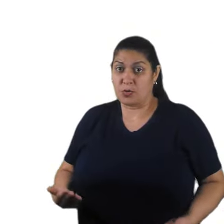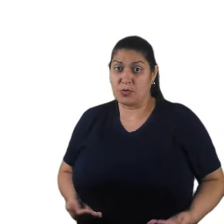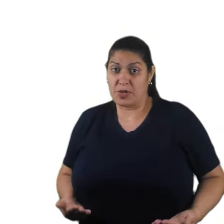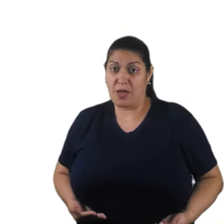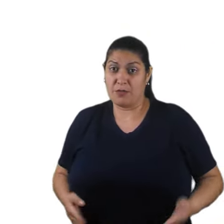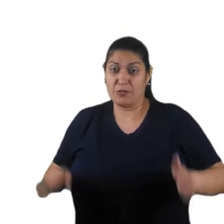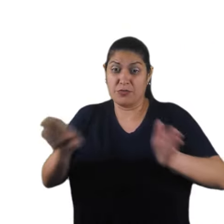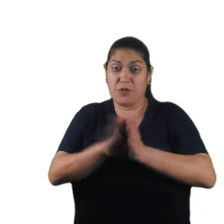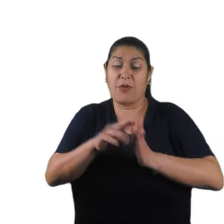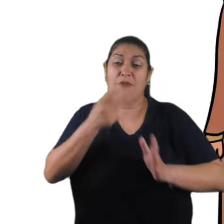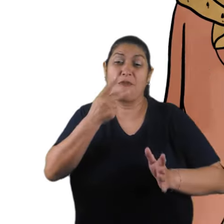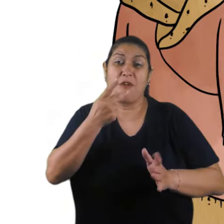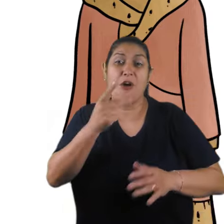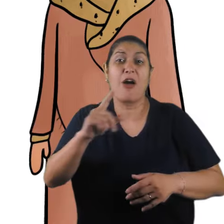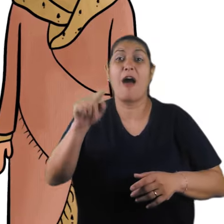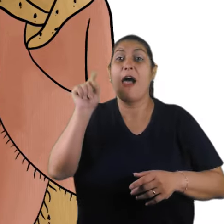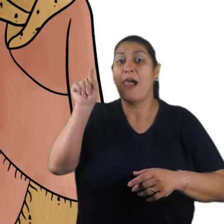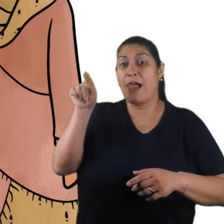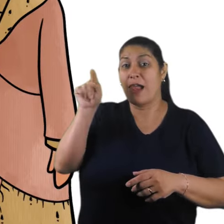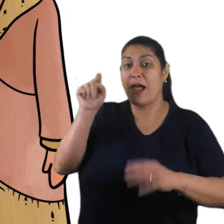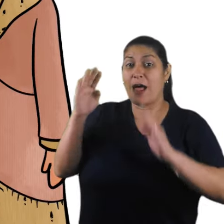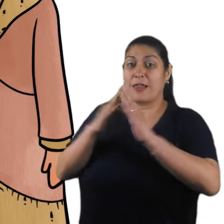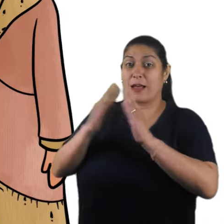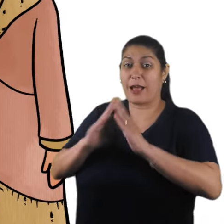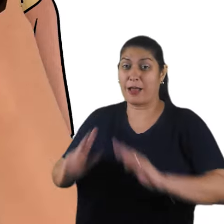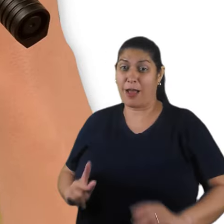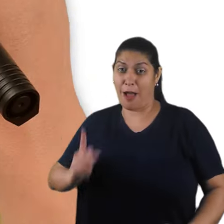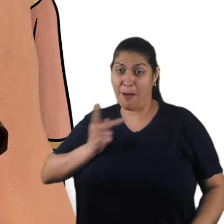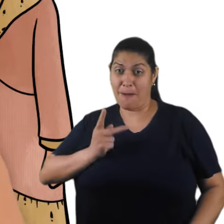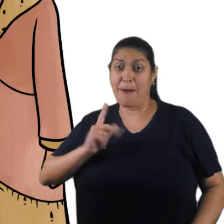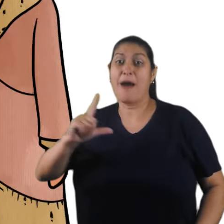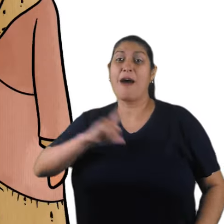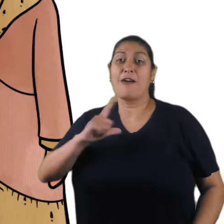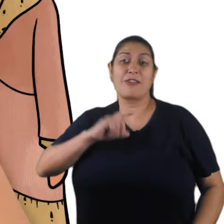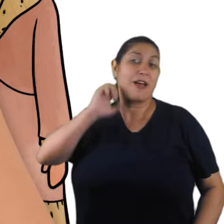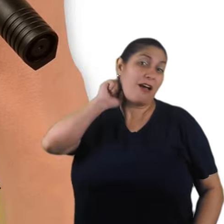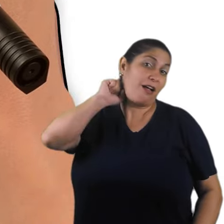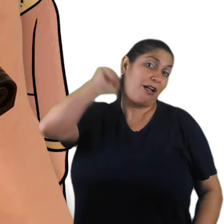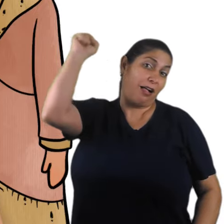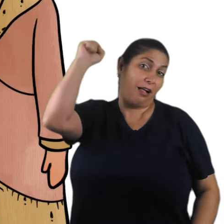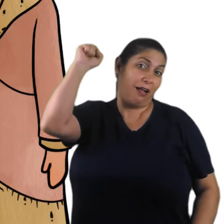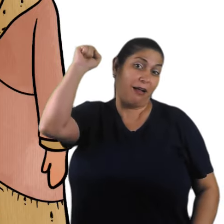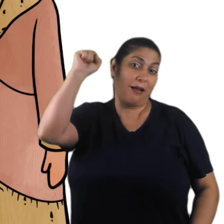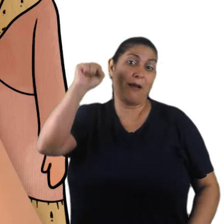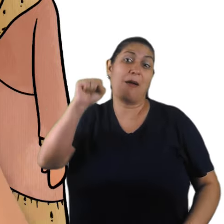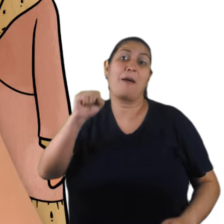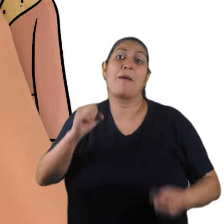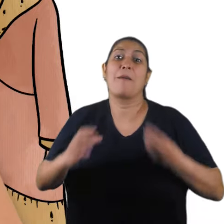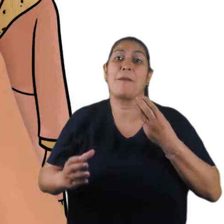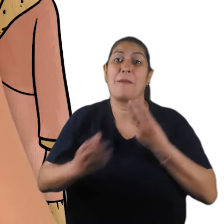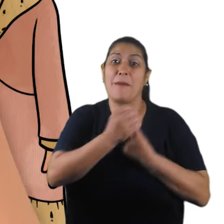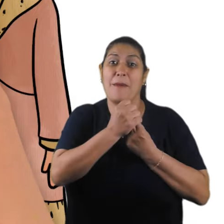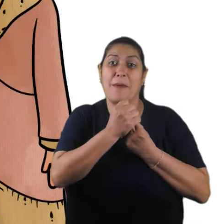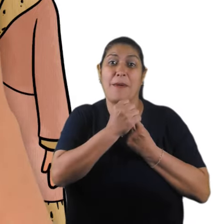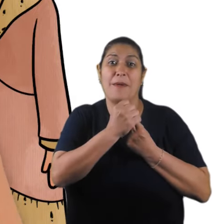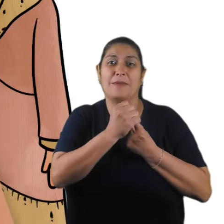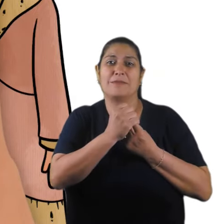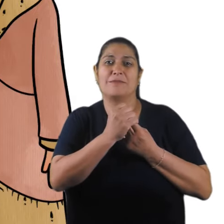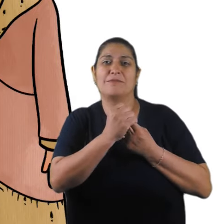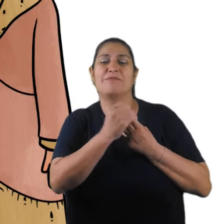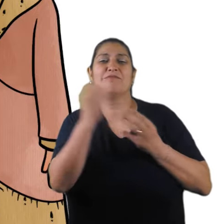dos empregados do rei disse que Amã havia preparado uma forca para Mardoqueu em sua própria